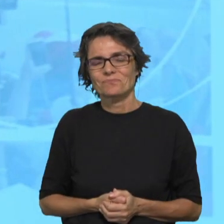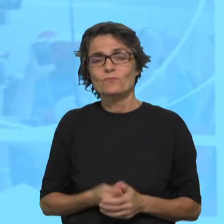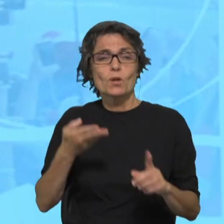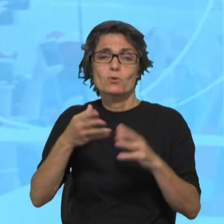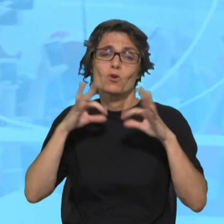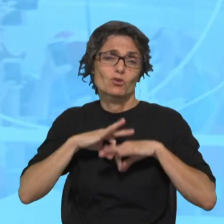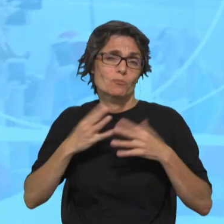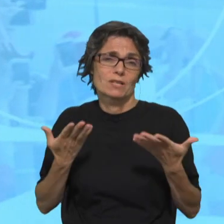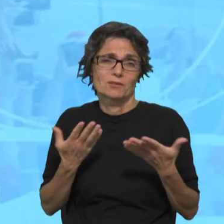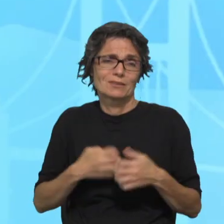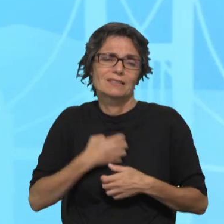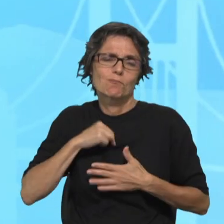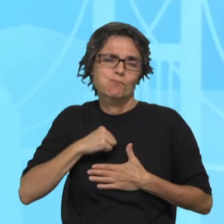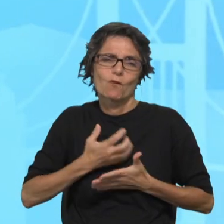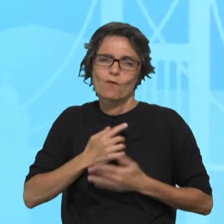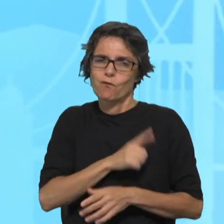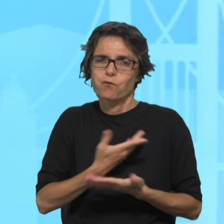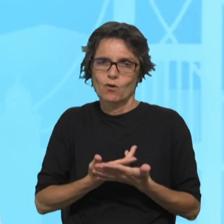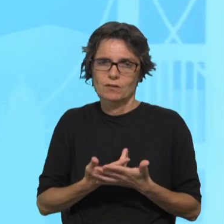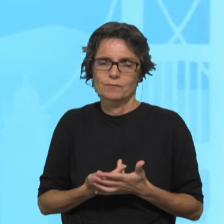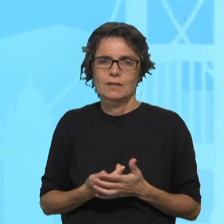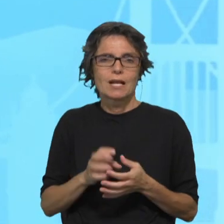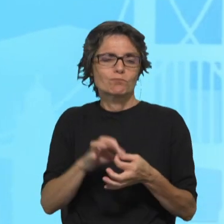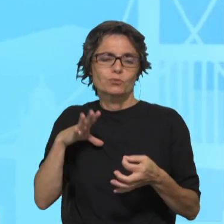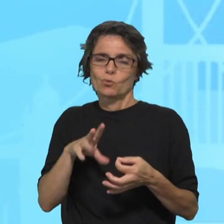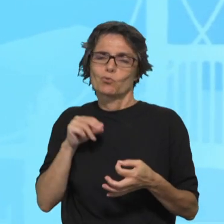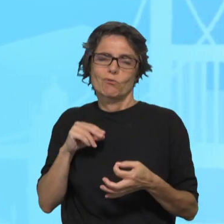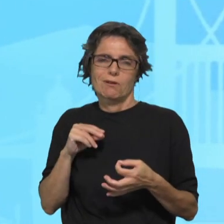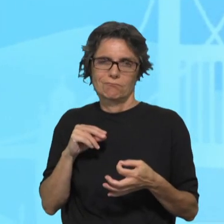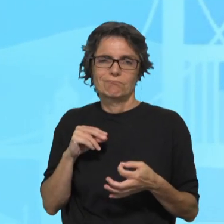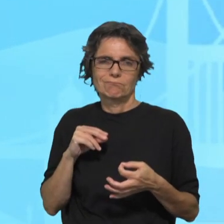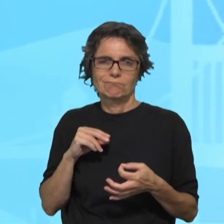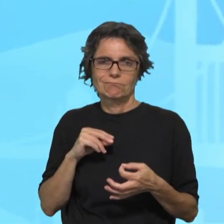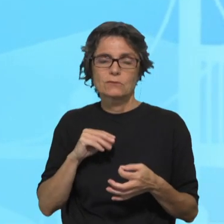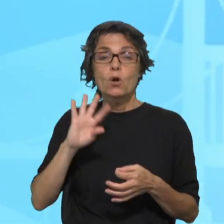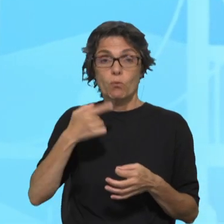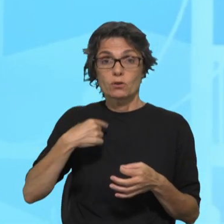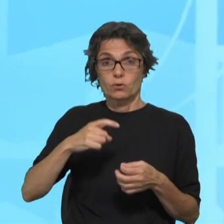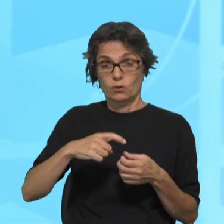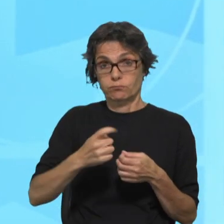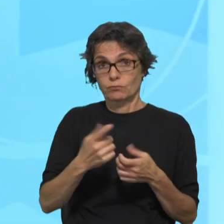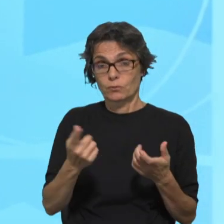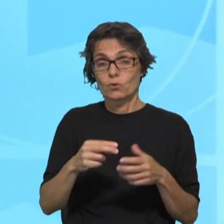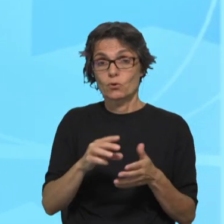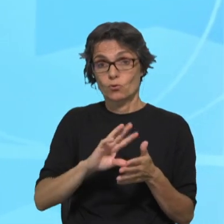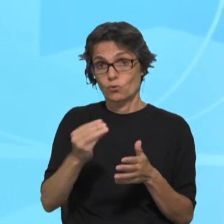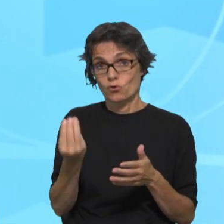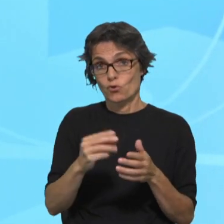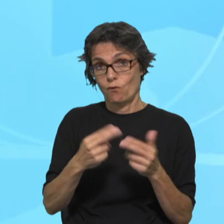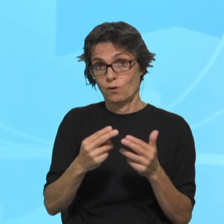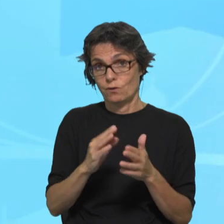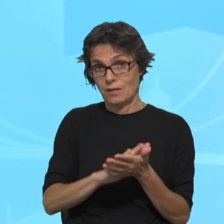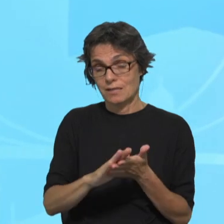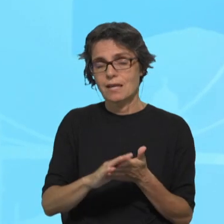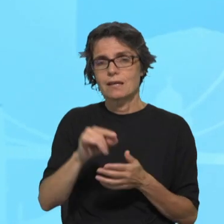fundo, estamos sempre então ligados a eles. E mesmo depois de ter saído dos Jovens Sem Fronteiras, eu vivo